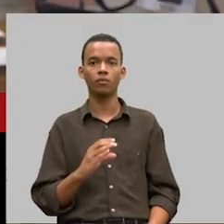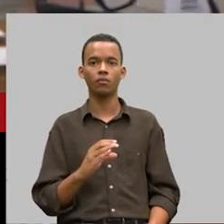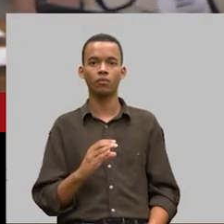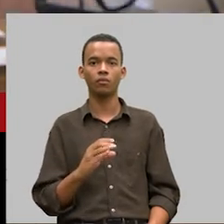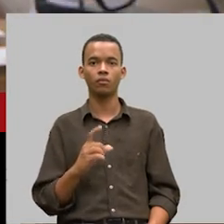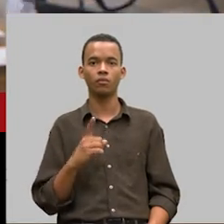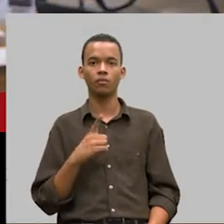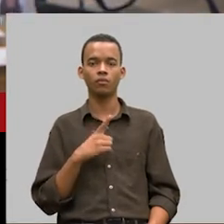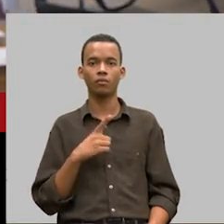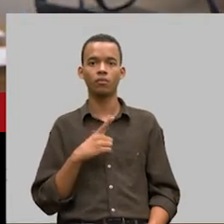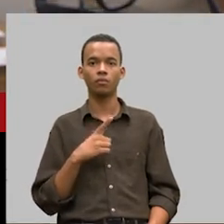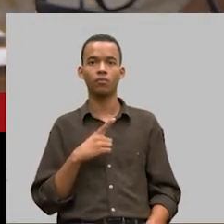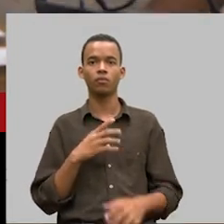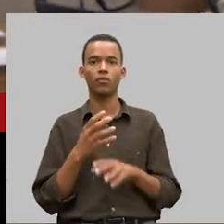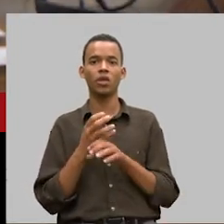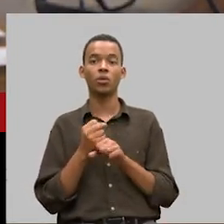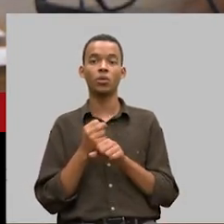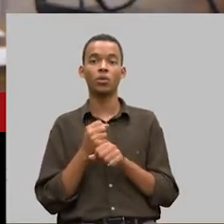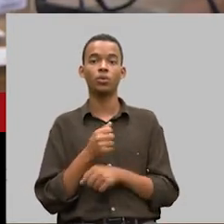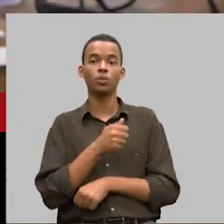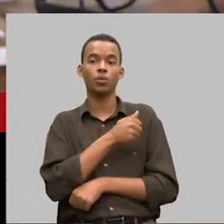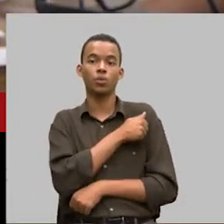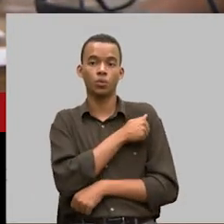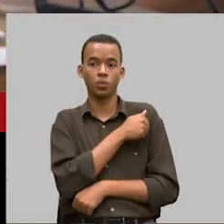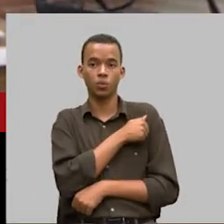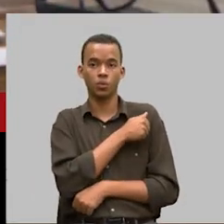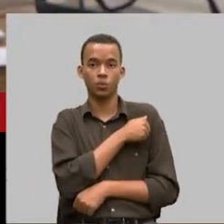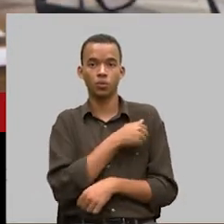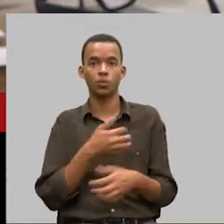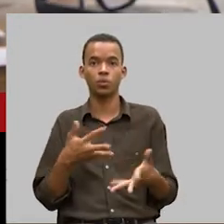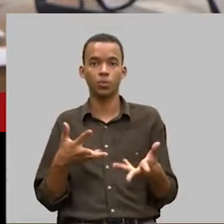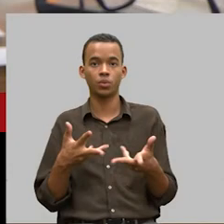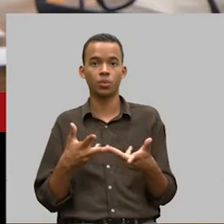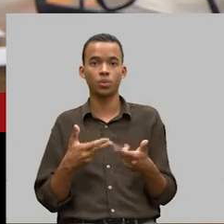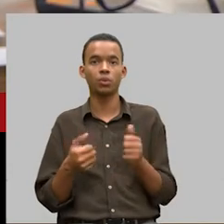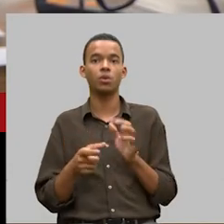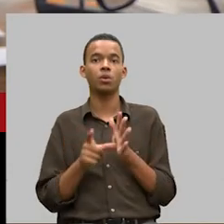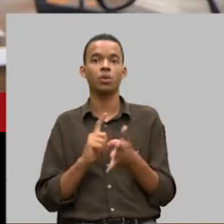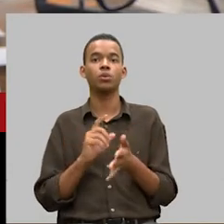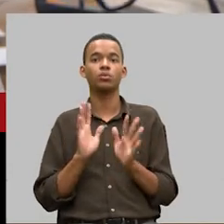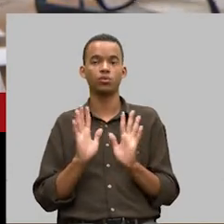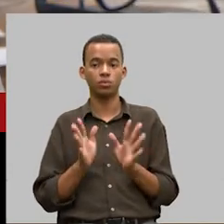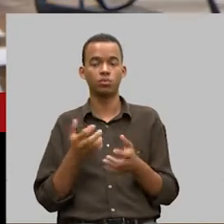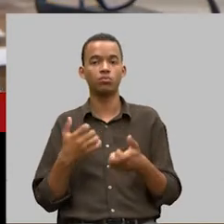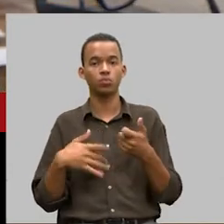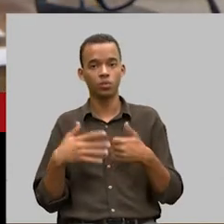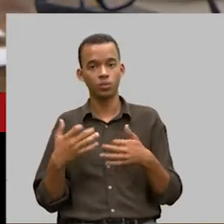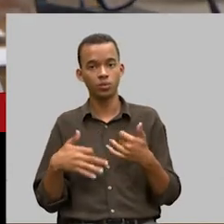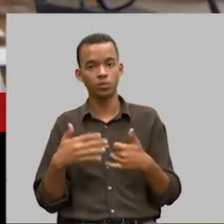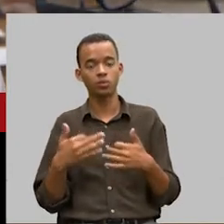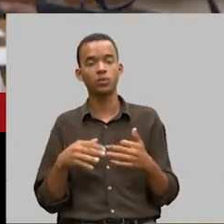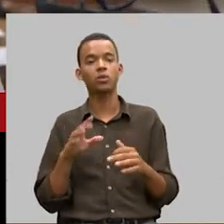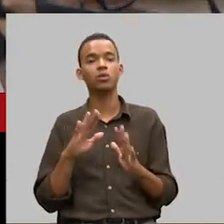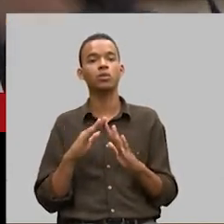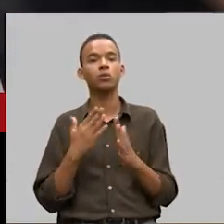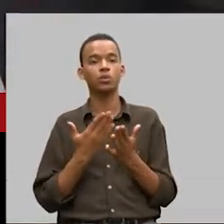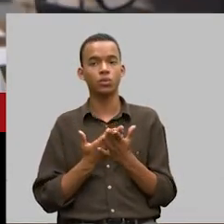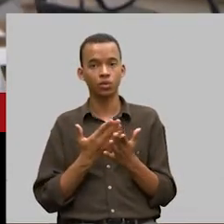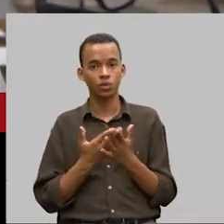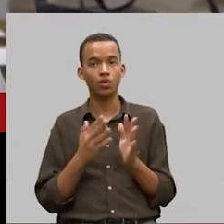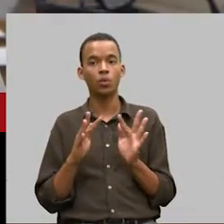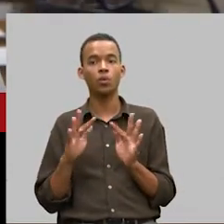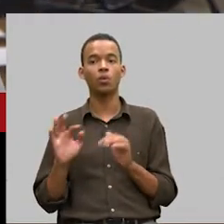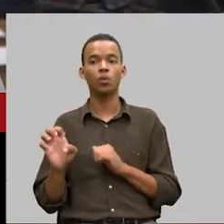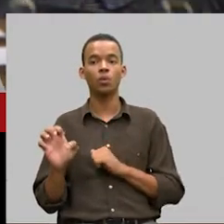custo aluno qualidade já foi falado aqui mais cedo né a escola família agrícola a escola família